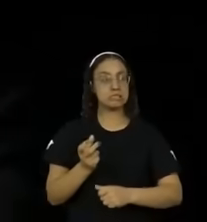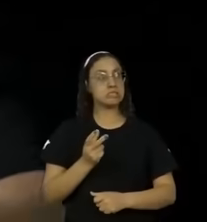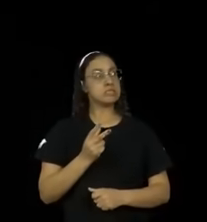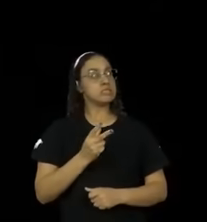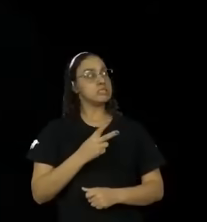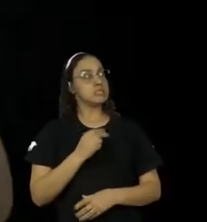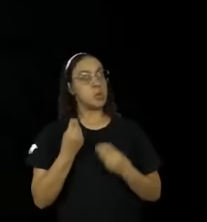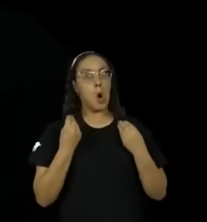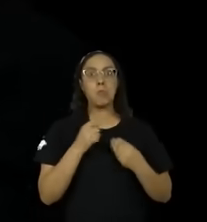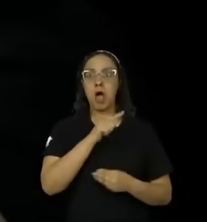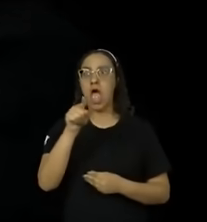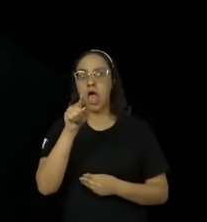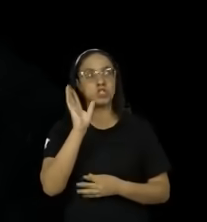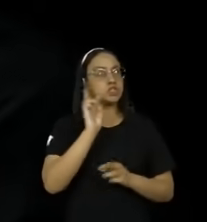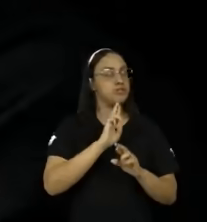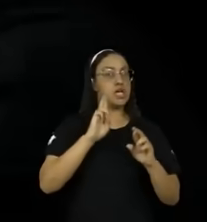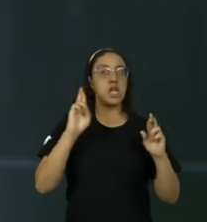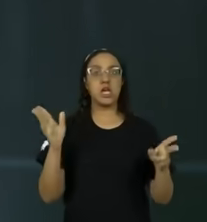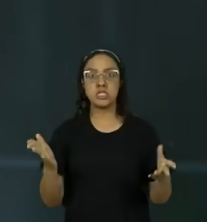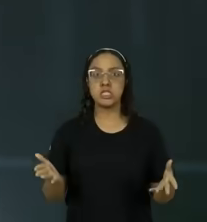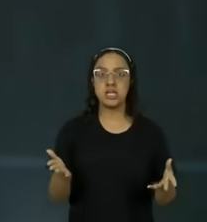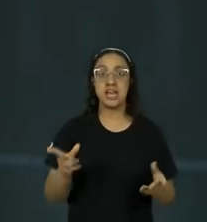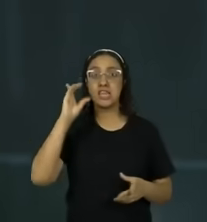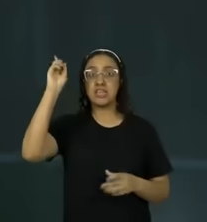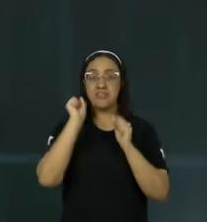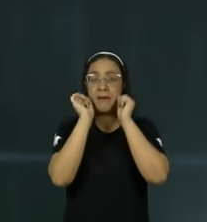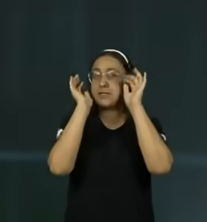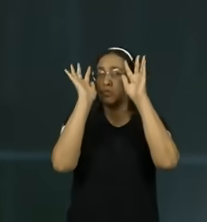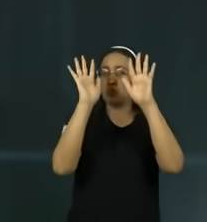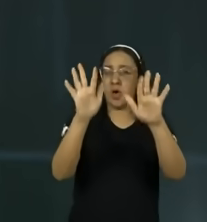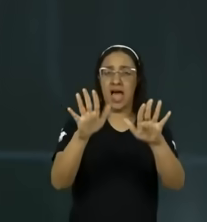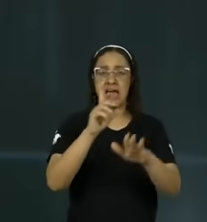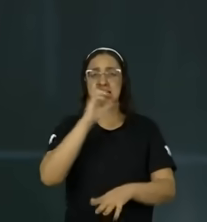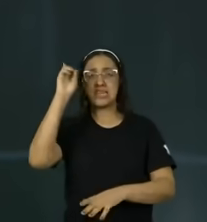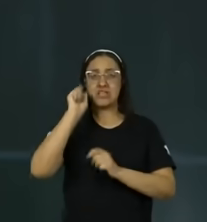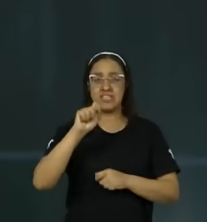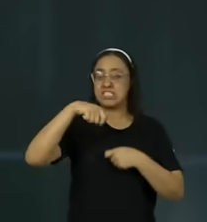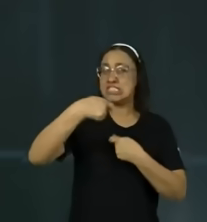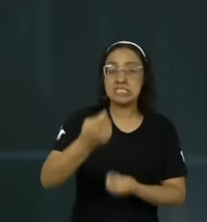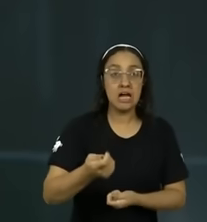aquilo que Deus vai despertar nos seus dons e talentos vai te dar uma capacidade superior. Aleluia! Porque o